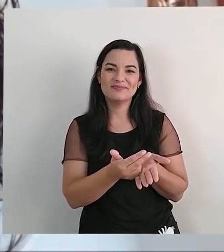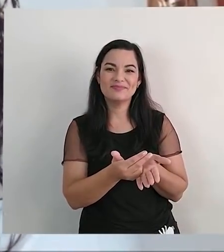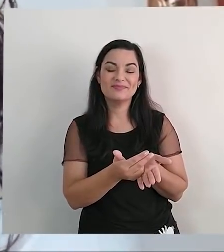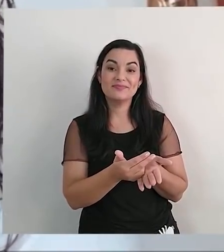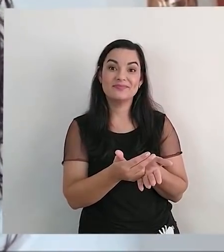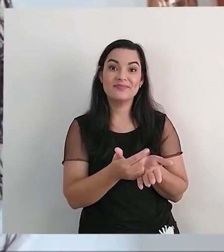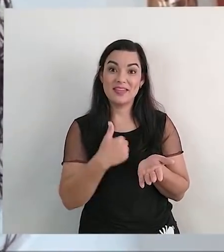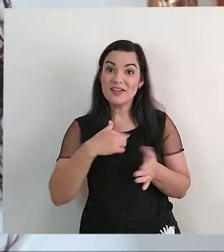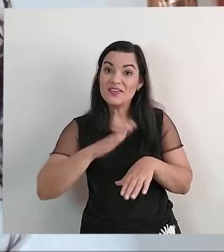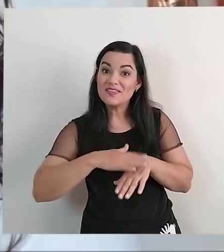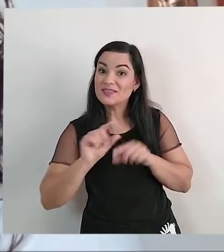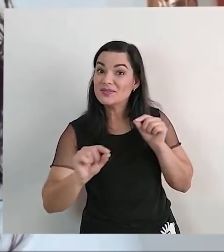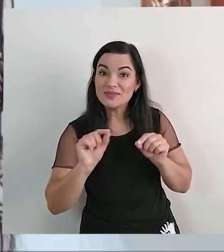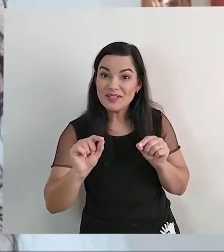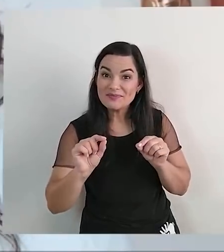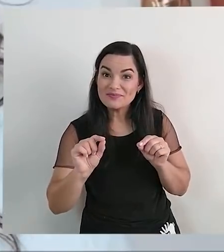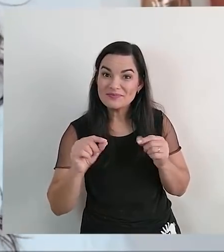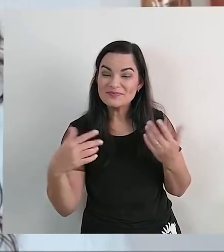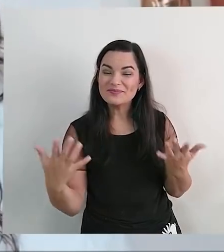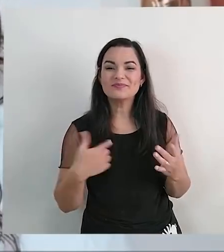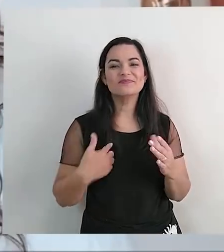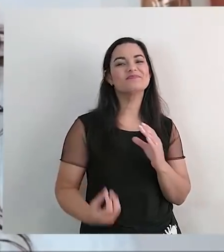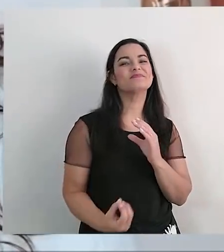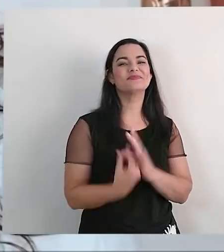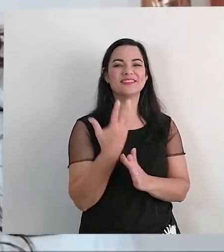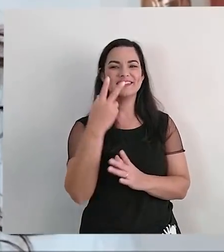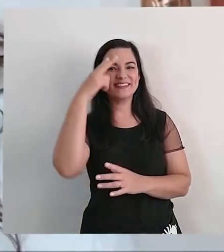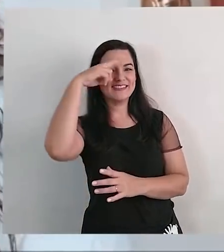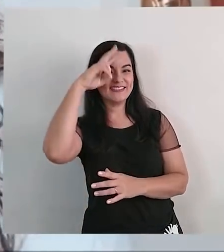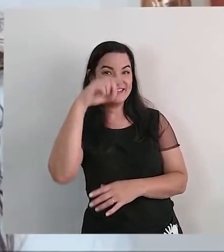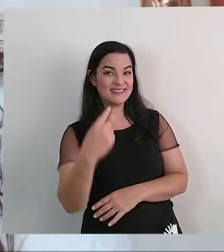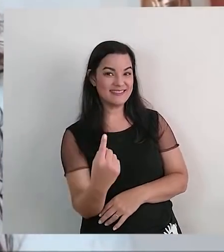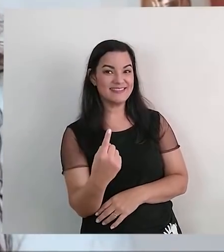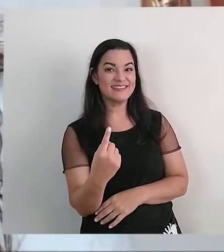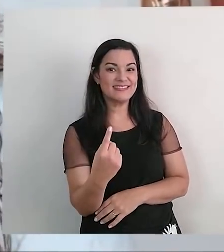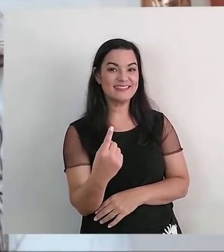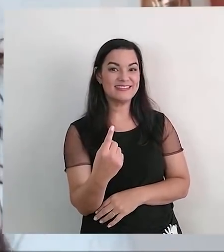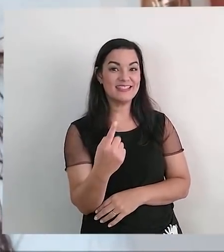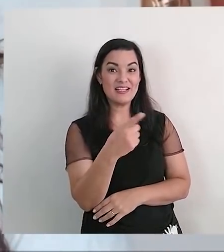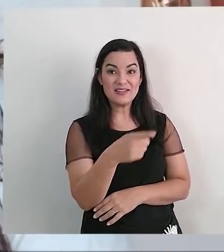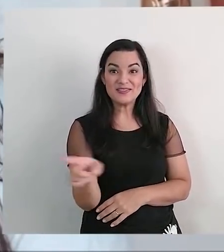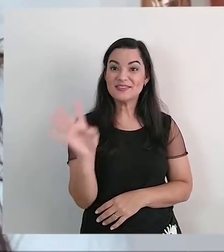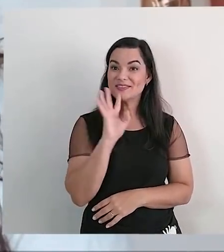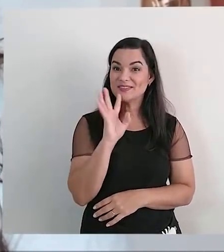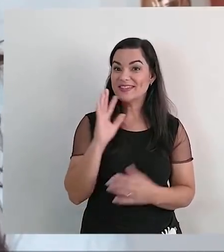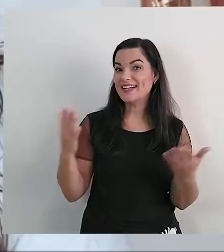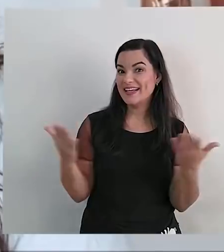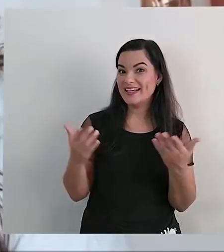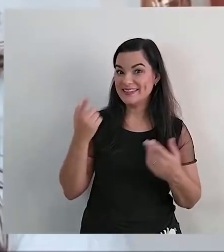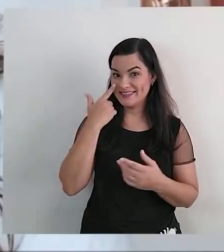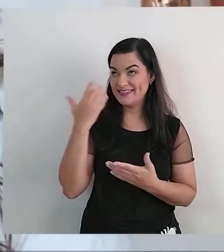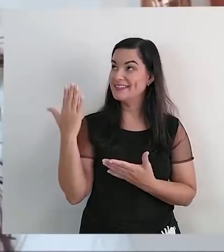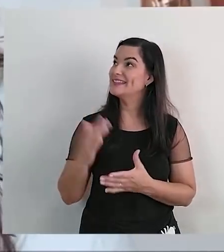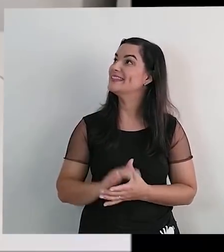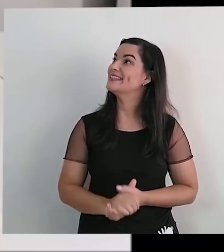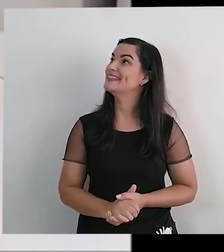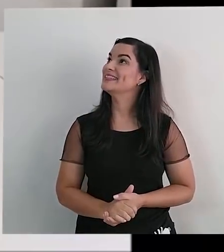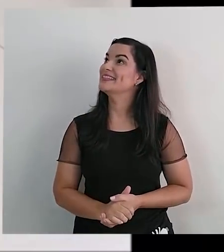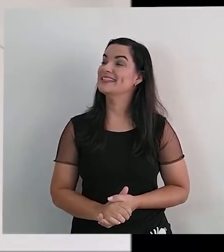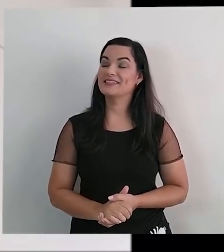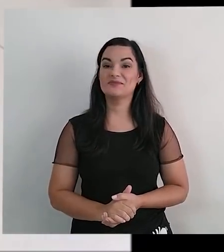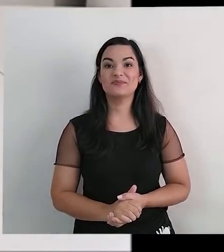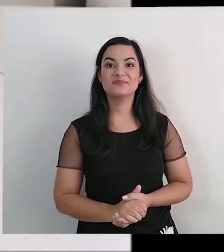o que eu fiz? Eu criei uma história e você vai conhecê-la agora.